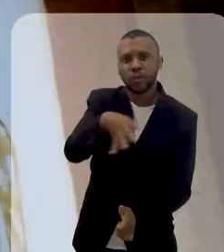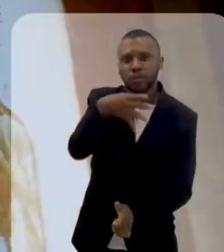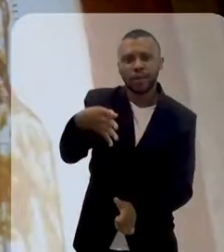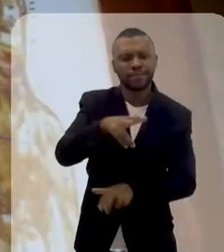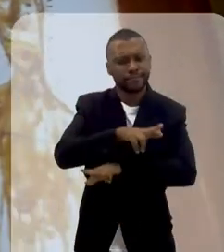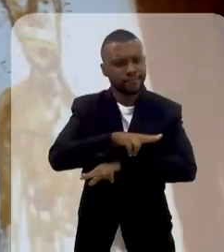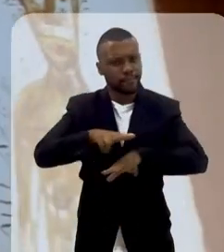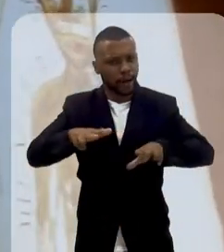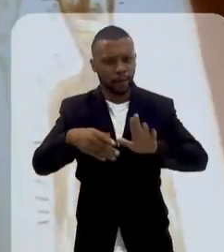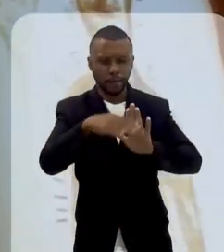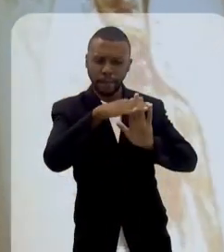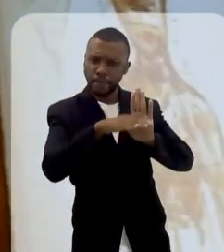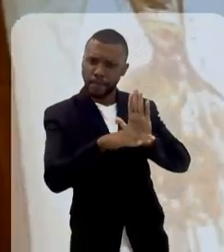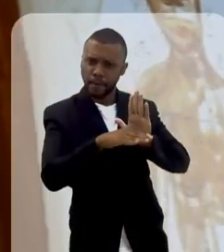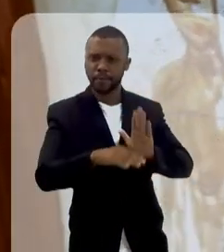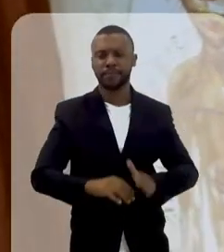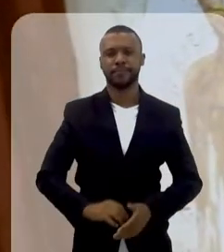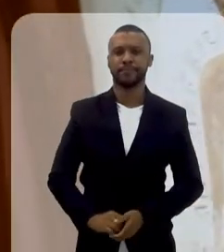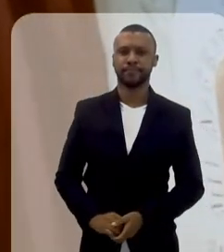programação.